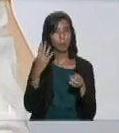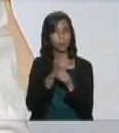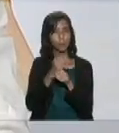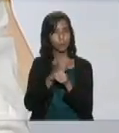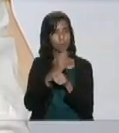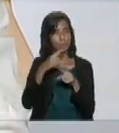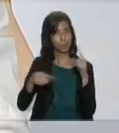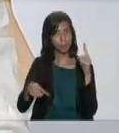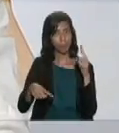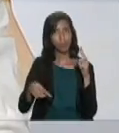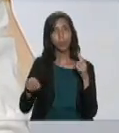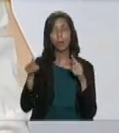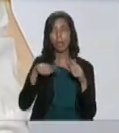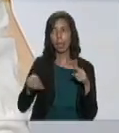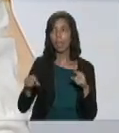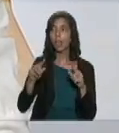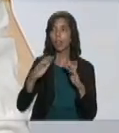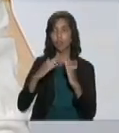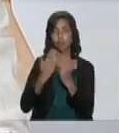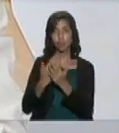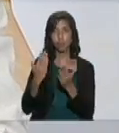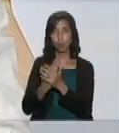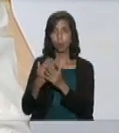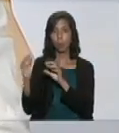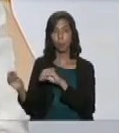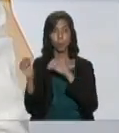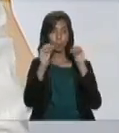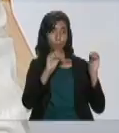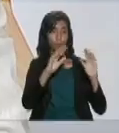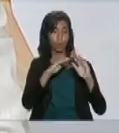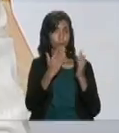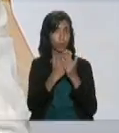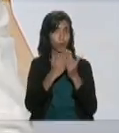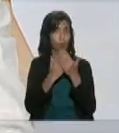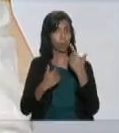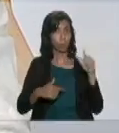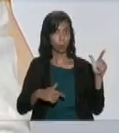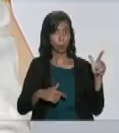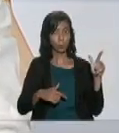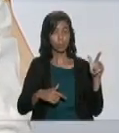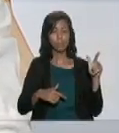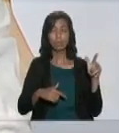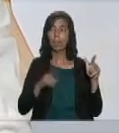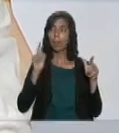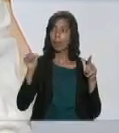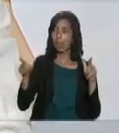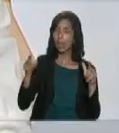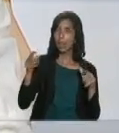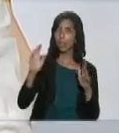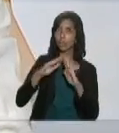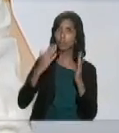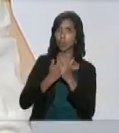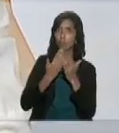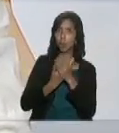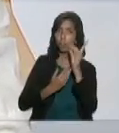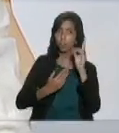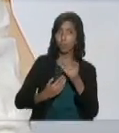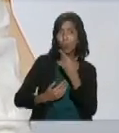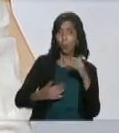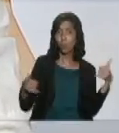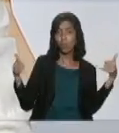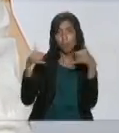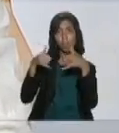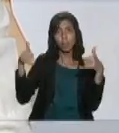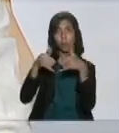anos e meio, na verdade, que é quando elas saem da creche e foram para outras escolas, a creche recebeu o telefonema de várias diretoras